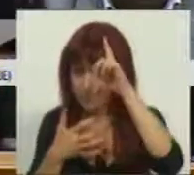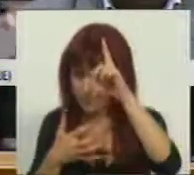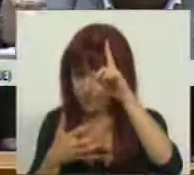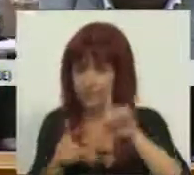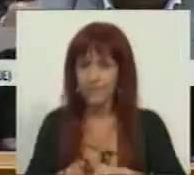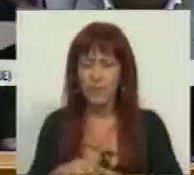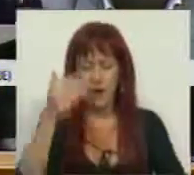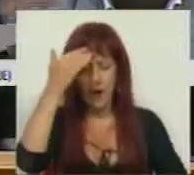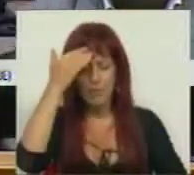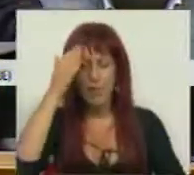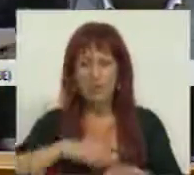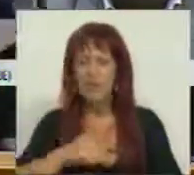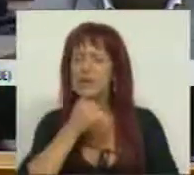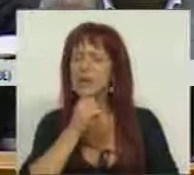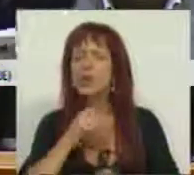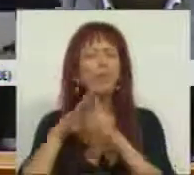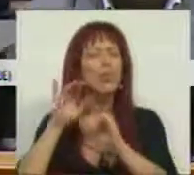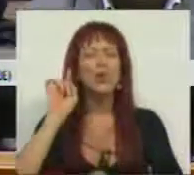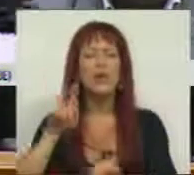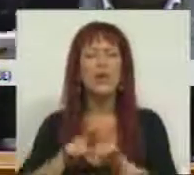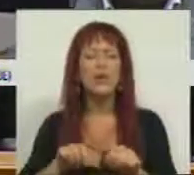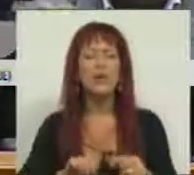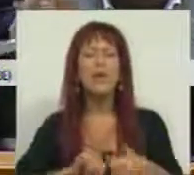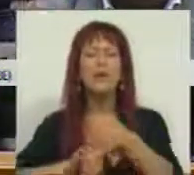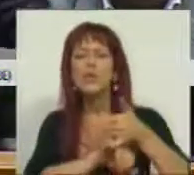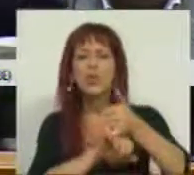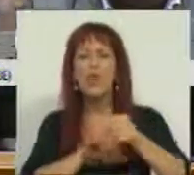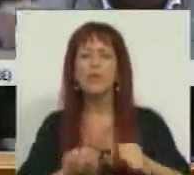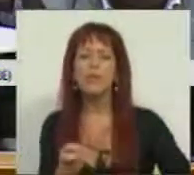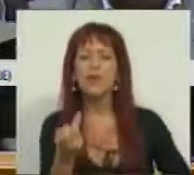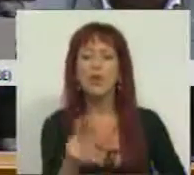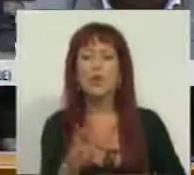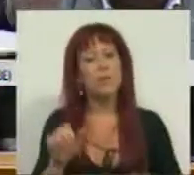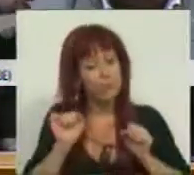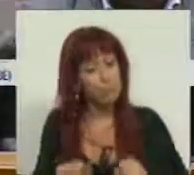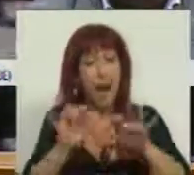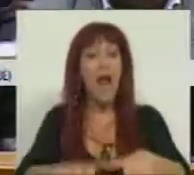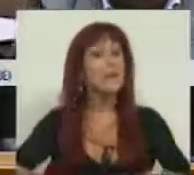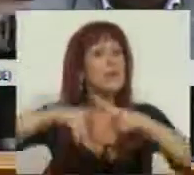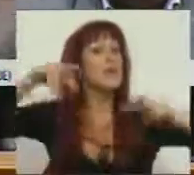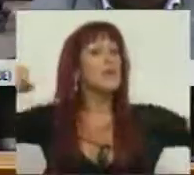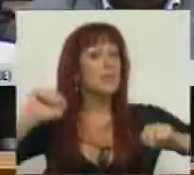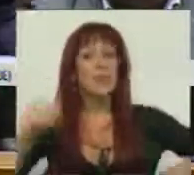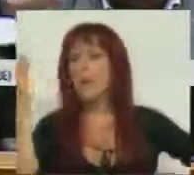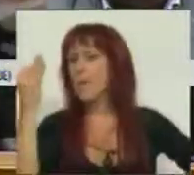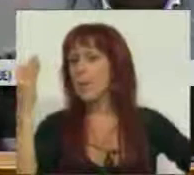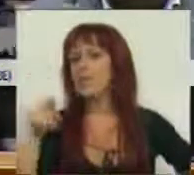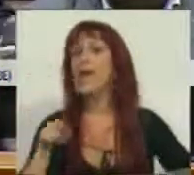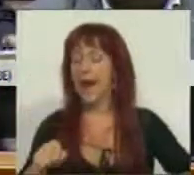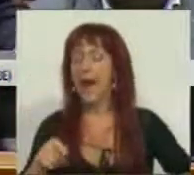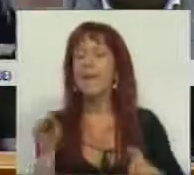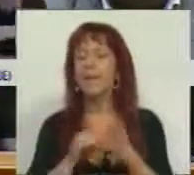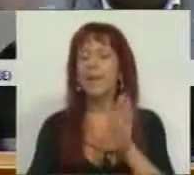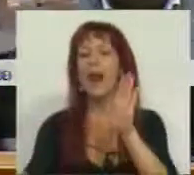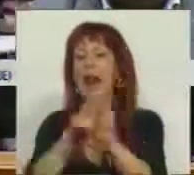que a competência para decidir o modelo societário da SURU é da Assembleia Municipal do Porto. É assim que